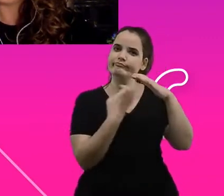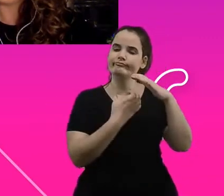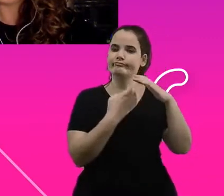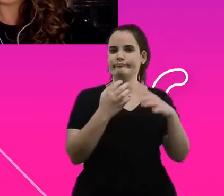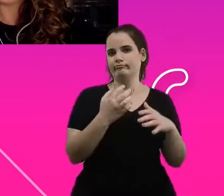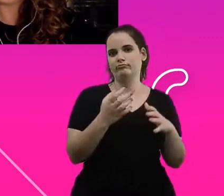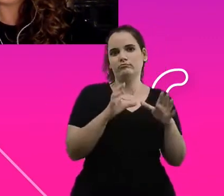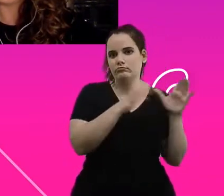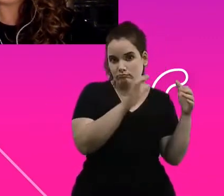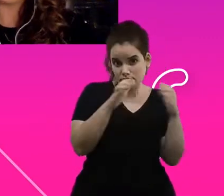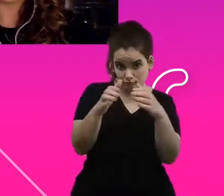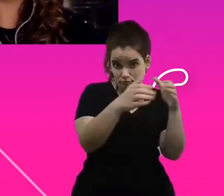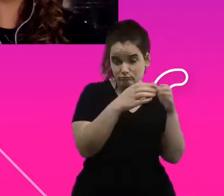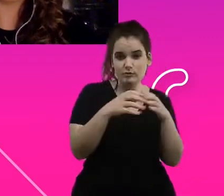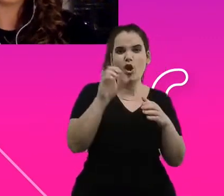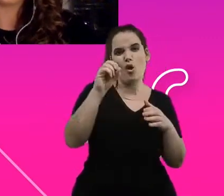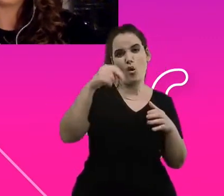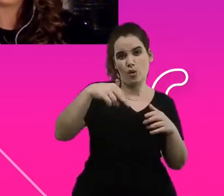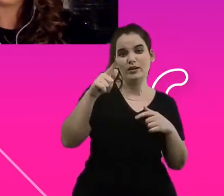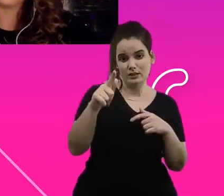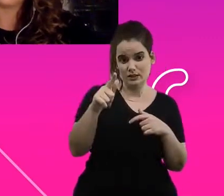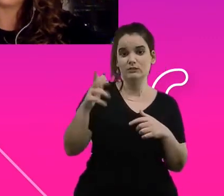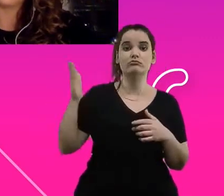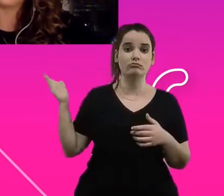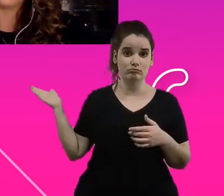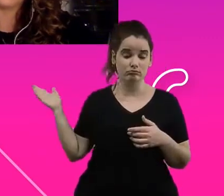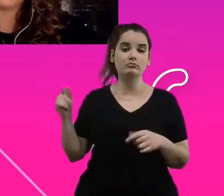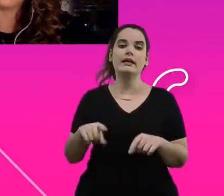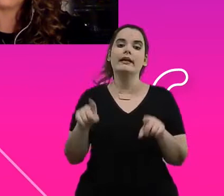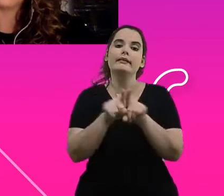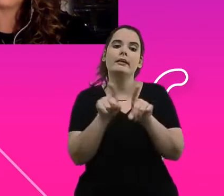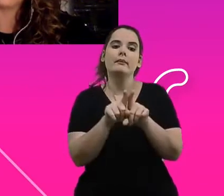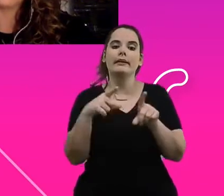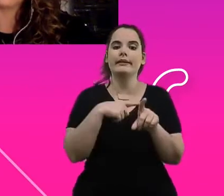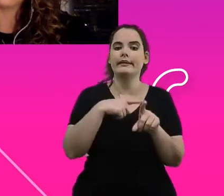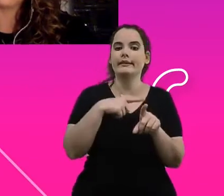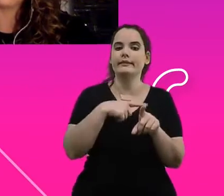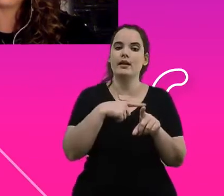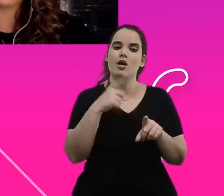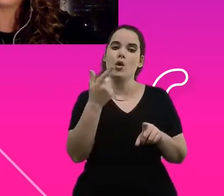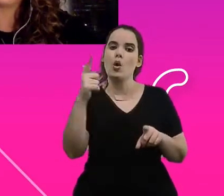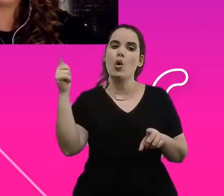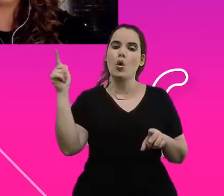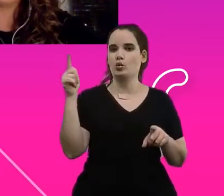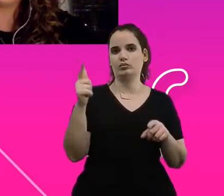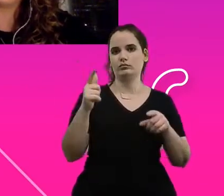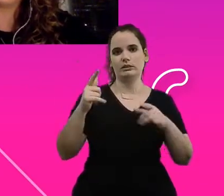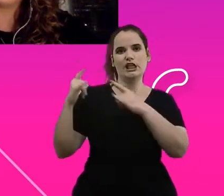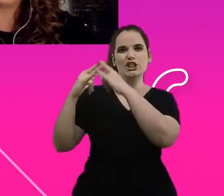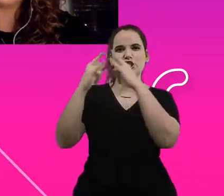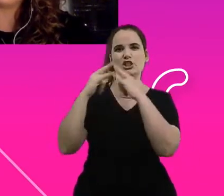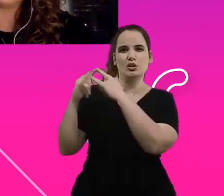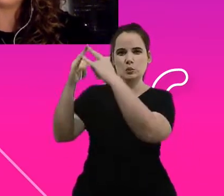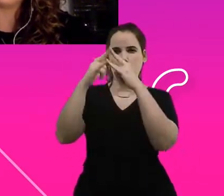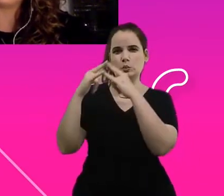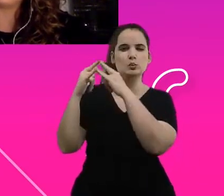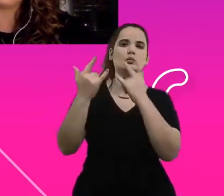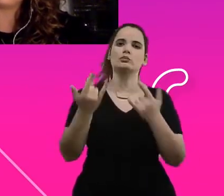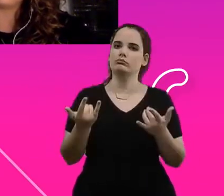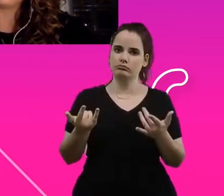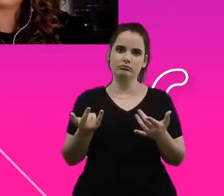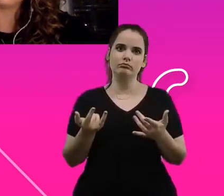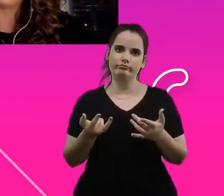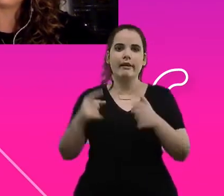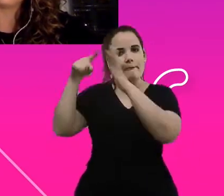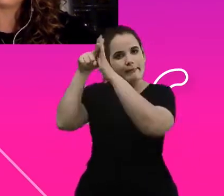a estas ONGs. Temos universidades, como o Alan Turing Institute, que alocam researchers